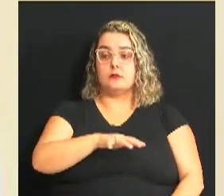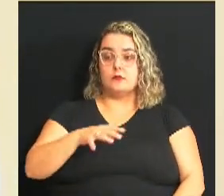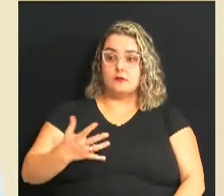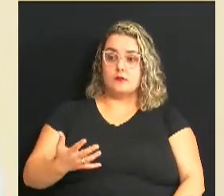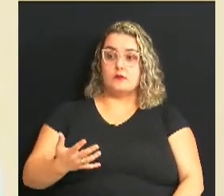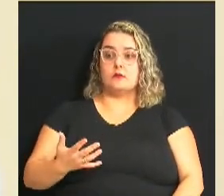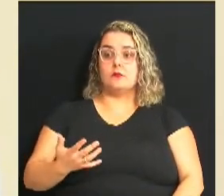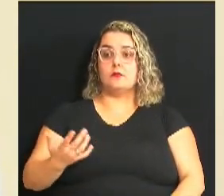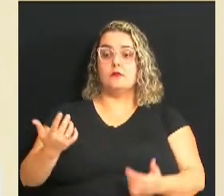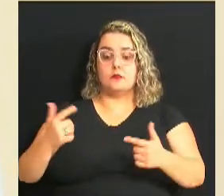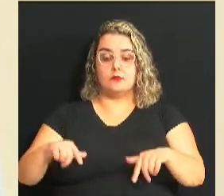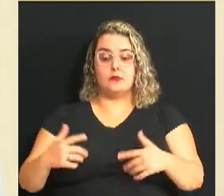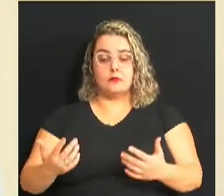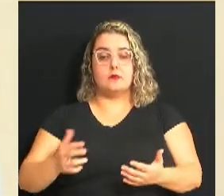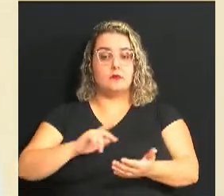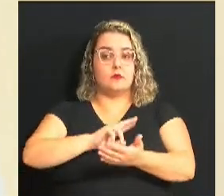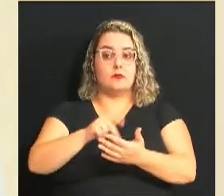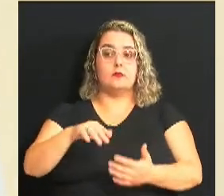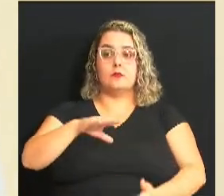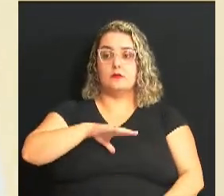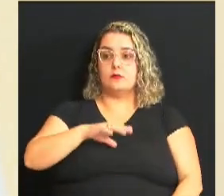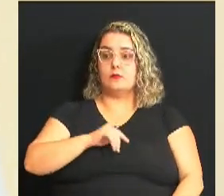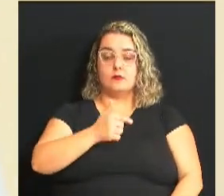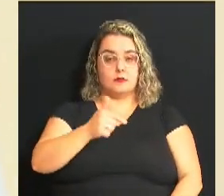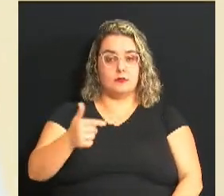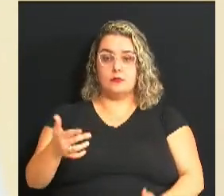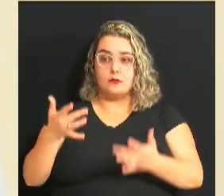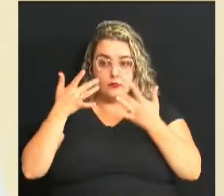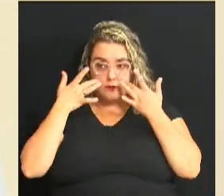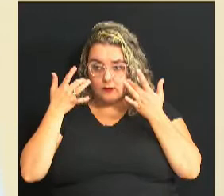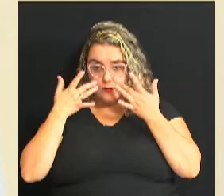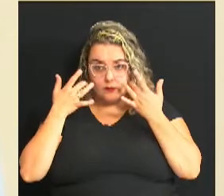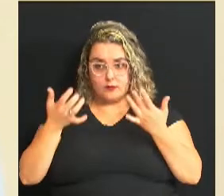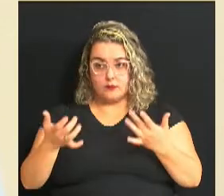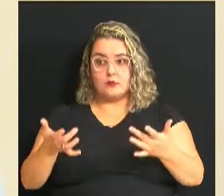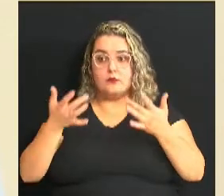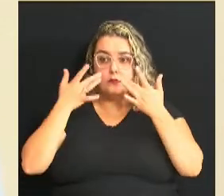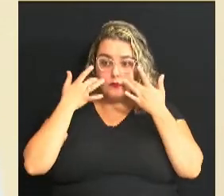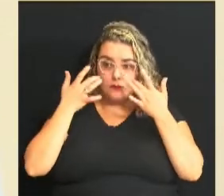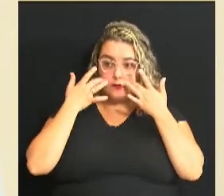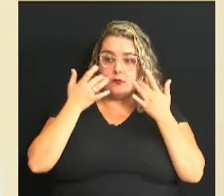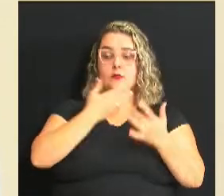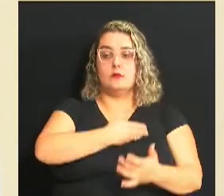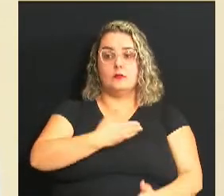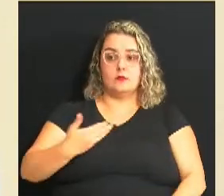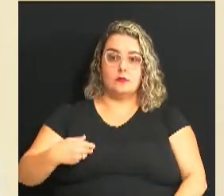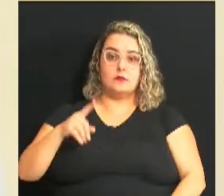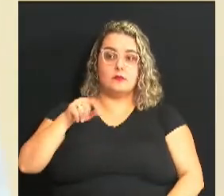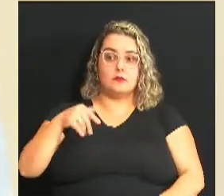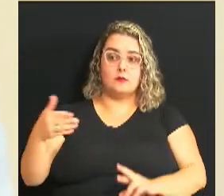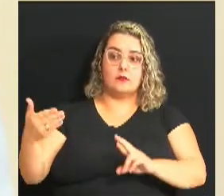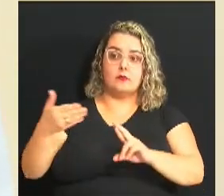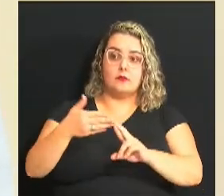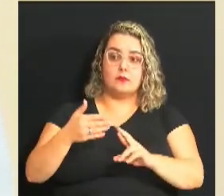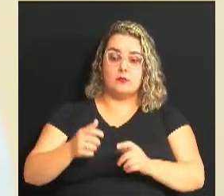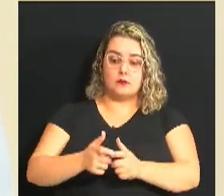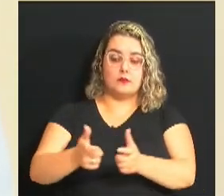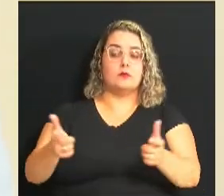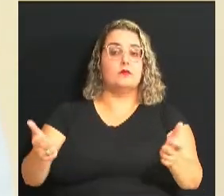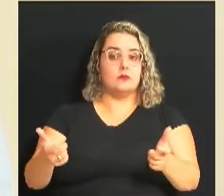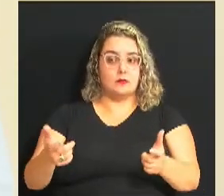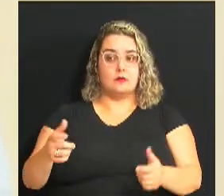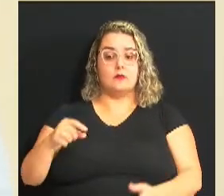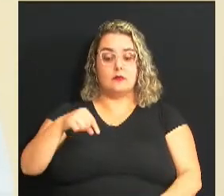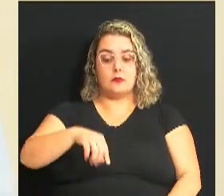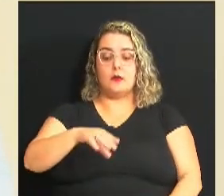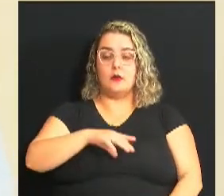que várias cidades não têm teatro, então o teatro público que existe aqui ele é referência para uma região muito grande. Então, aqui na cidade, a